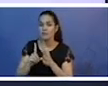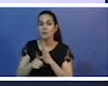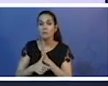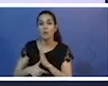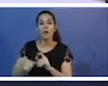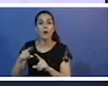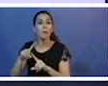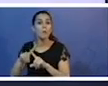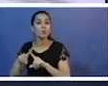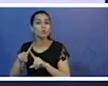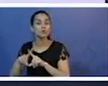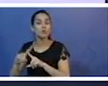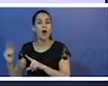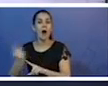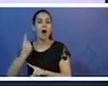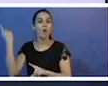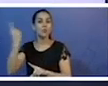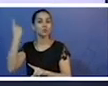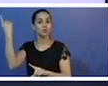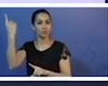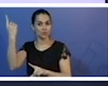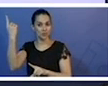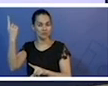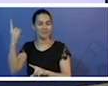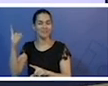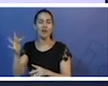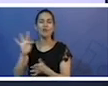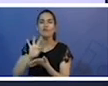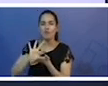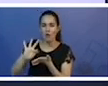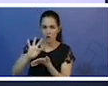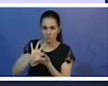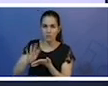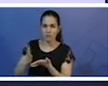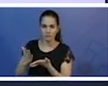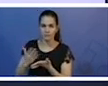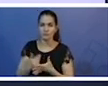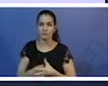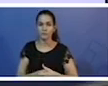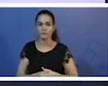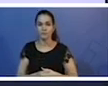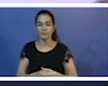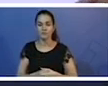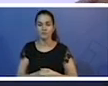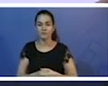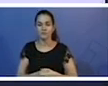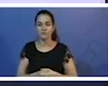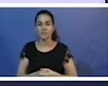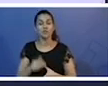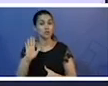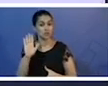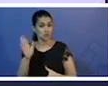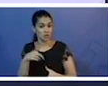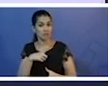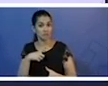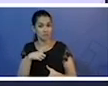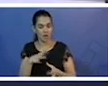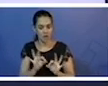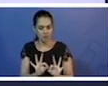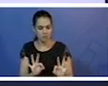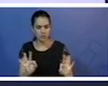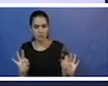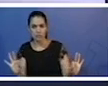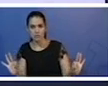multiplico pela altura relativa a essa base. Então, eu já tenho uma medida de